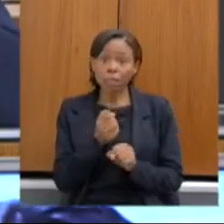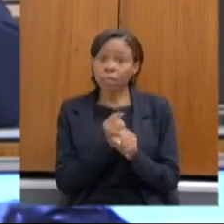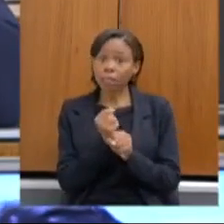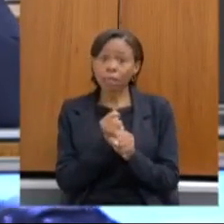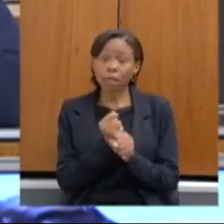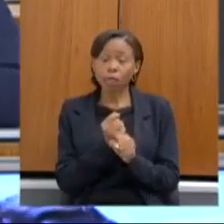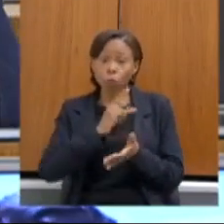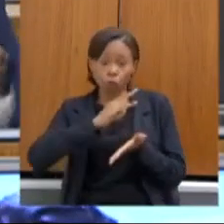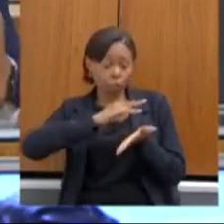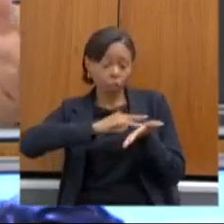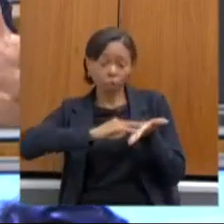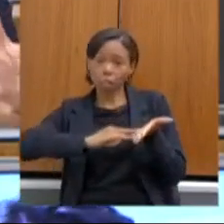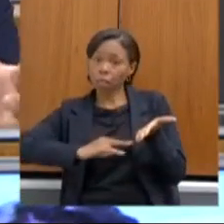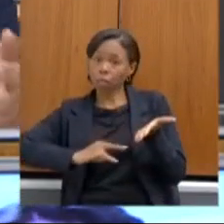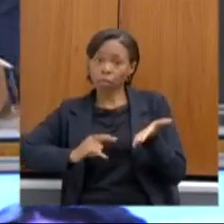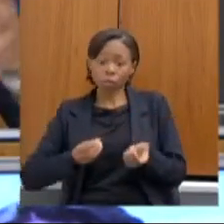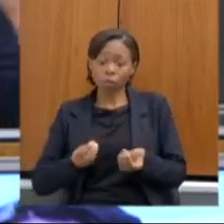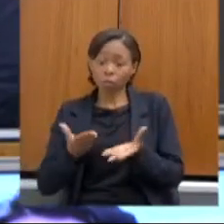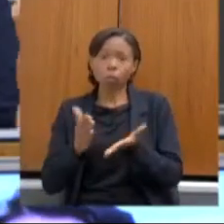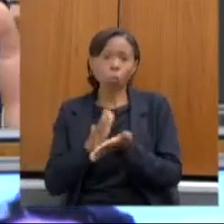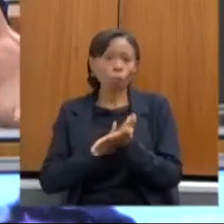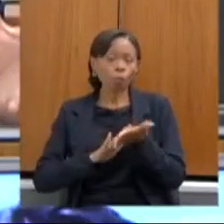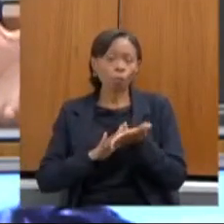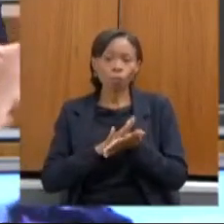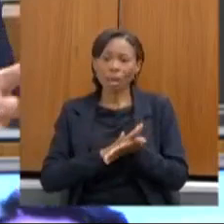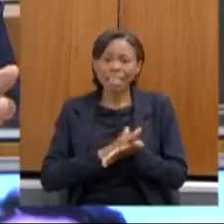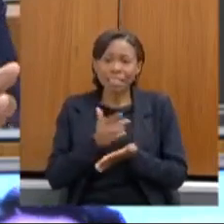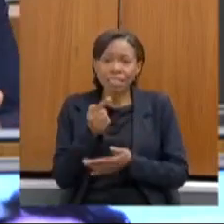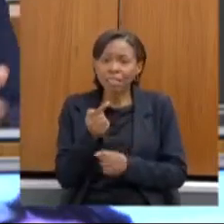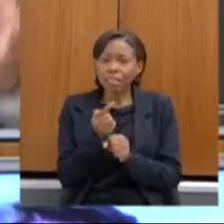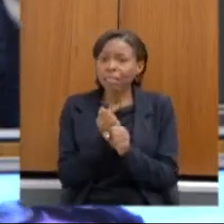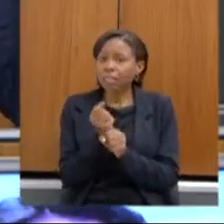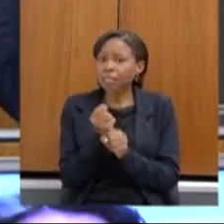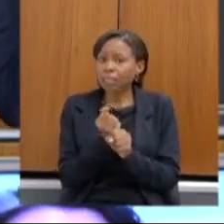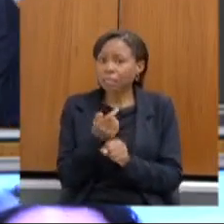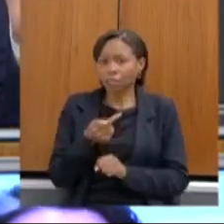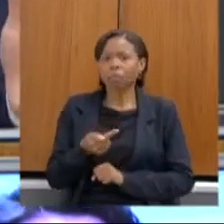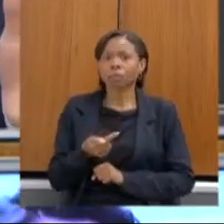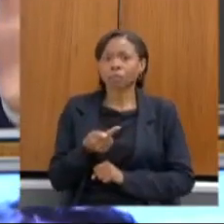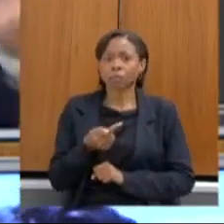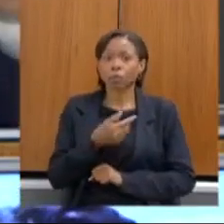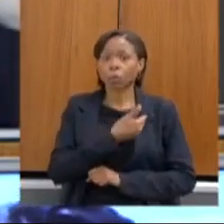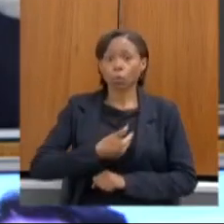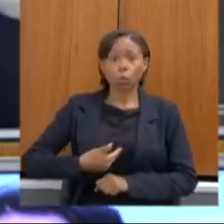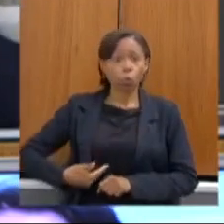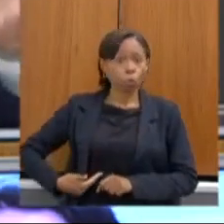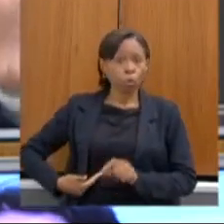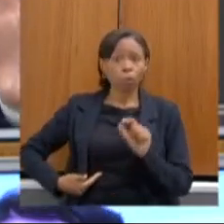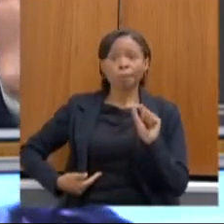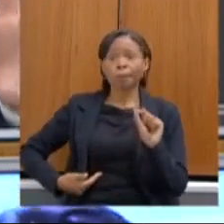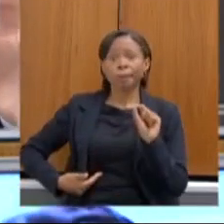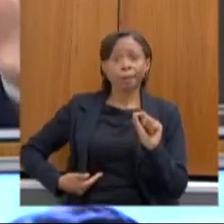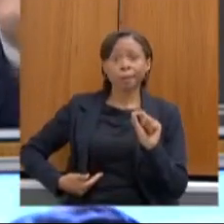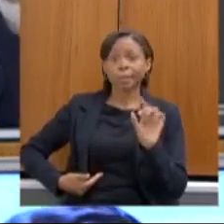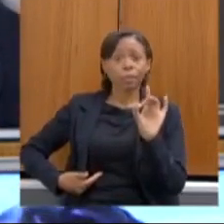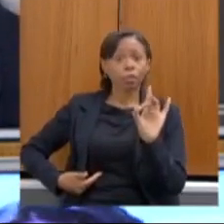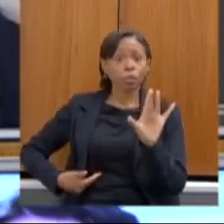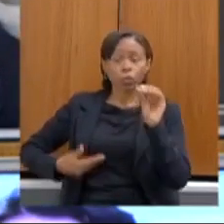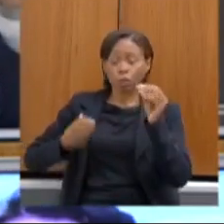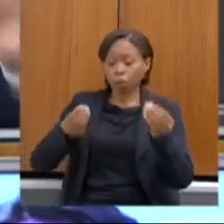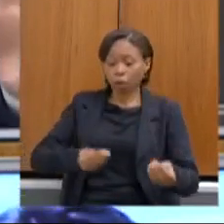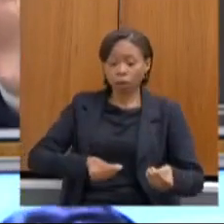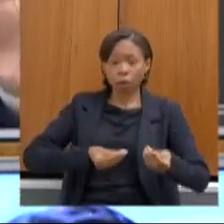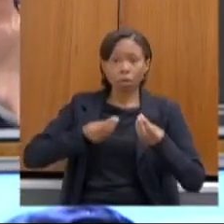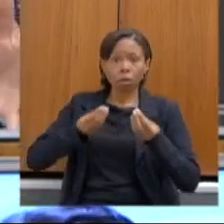entregou o título as sete anos que a estratégia do estado foi pegar oferecer a parte